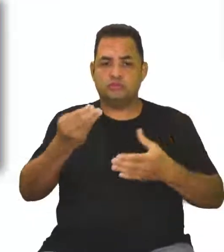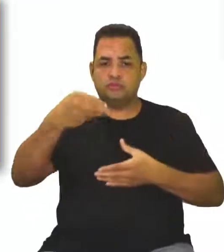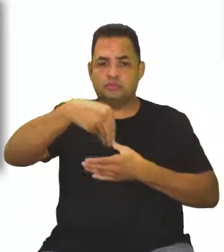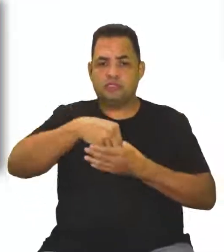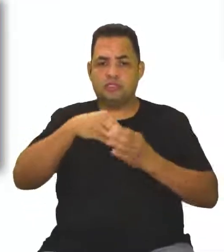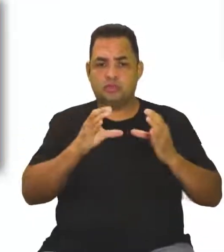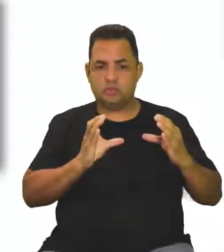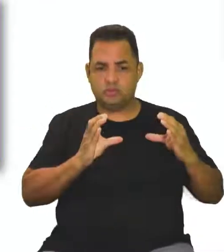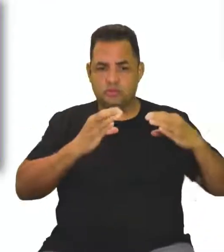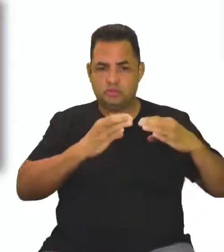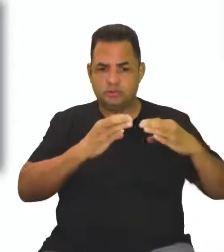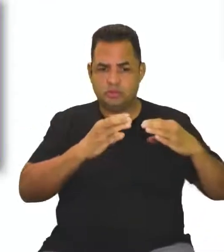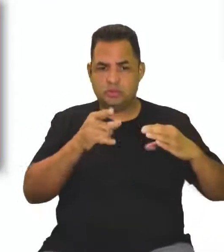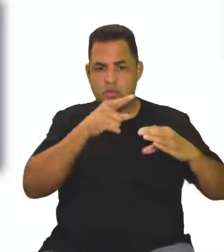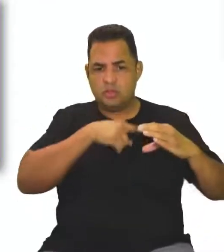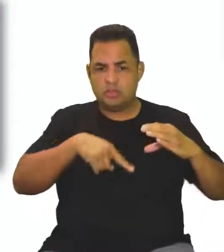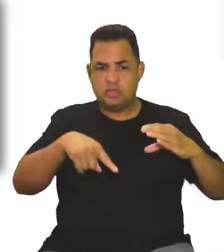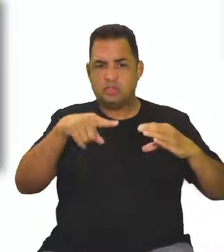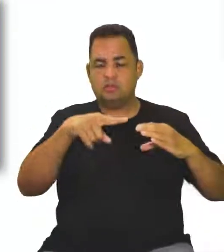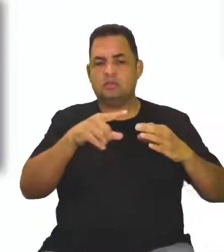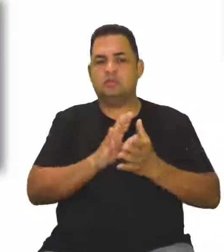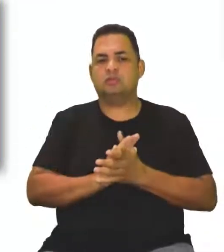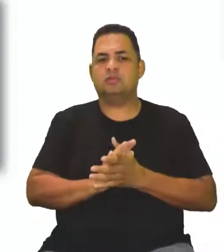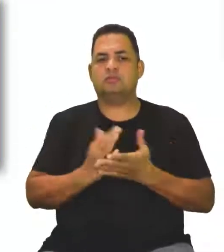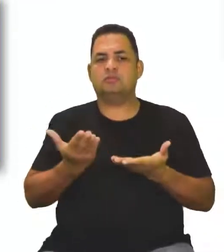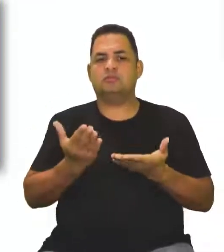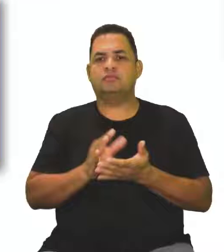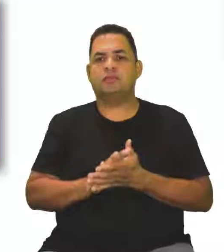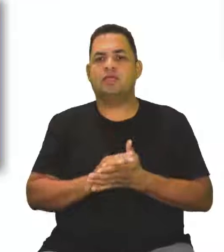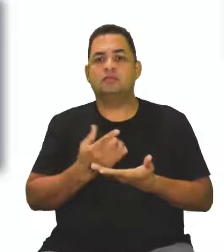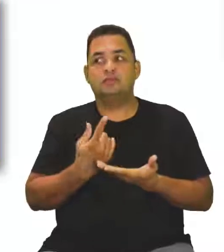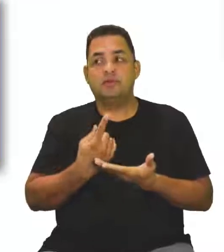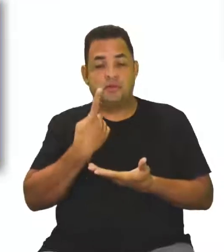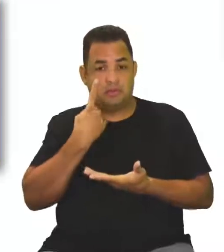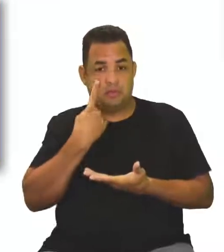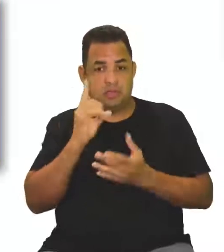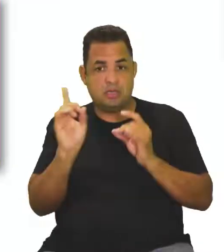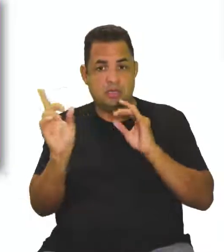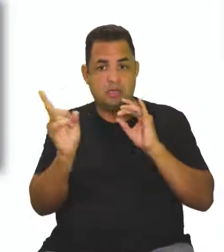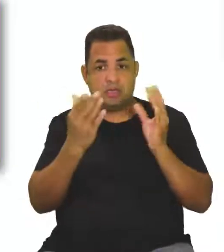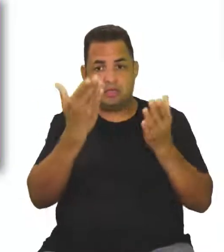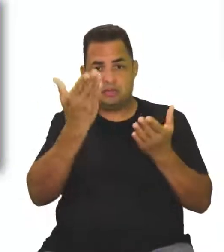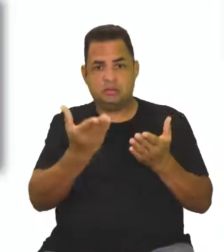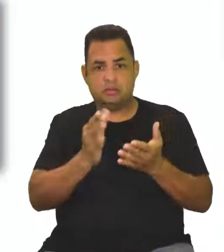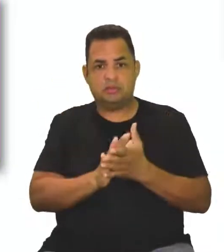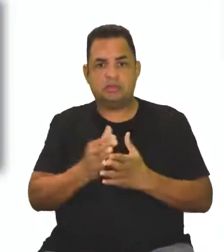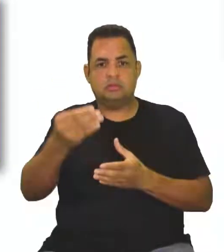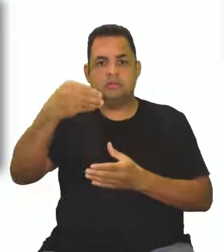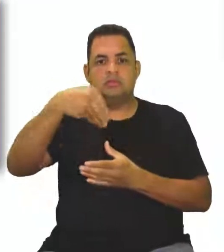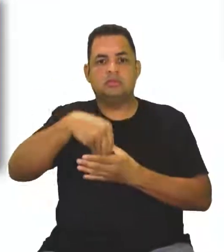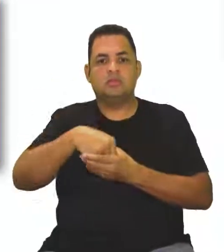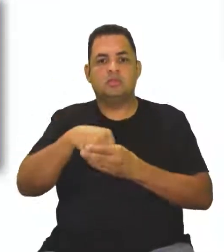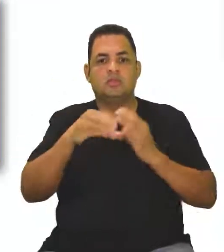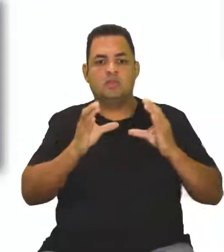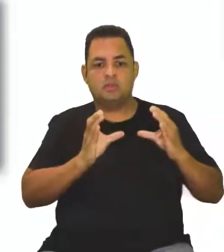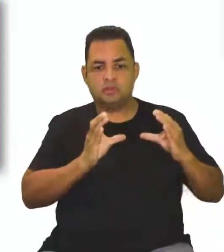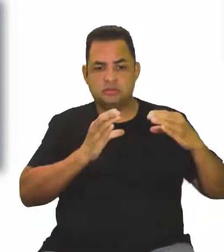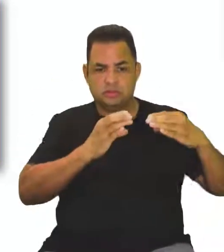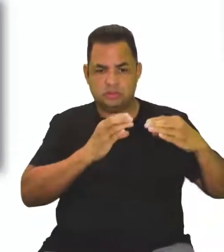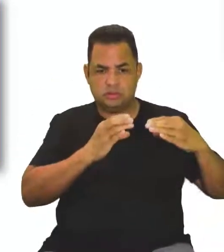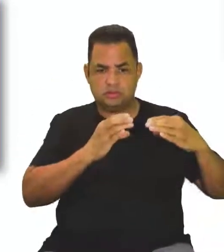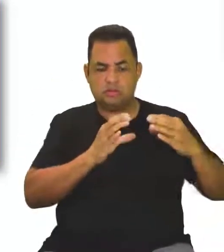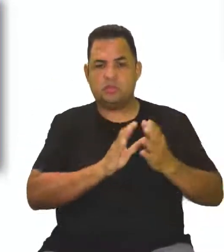medir de qualquer forma? Não, tá pessoal? Nós vamos ver que cada um desse aqui dentro do circuito, ele tem